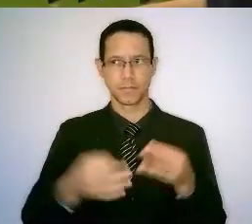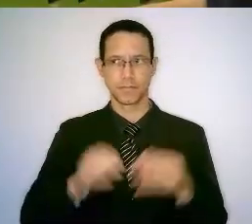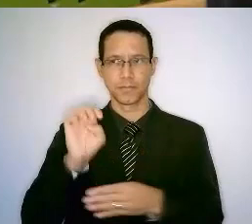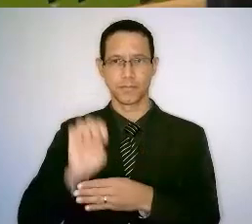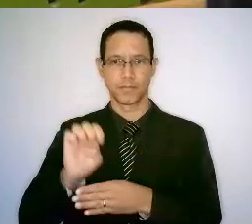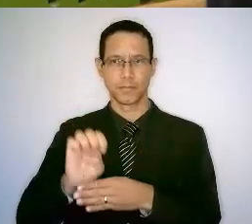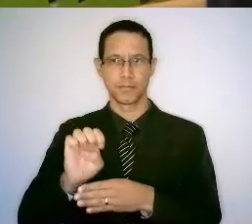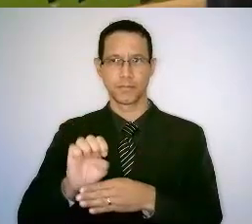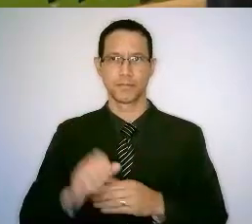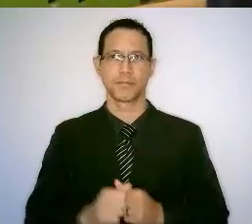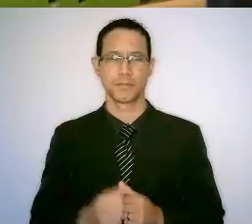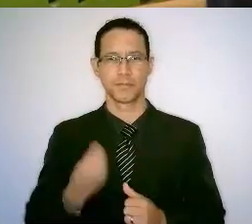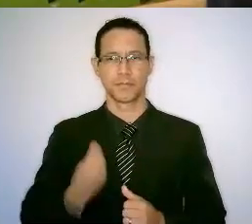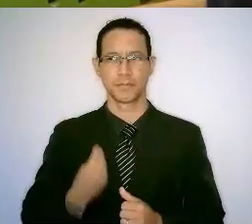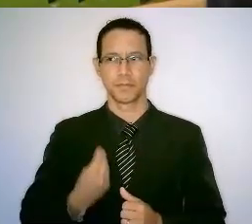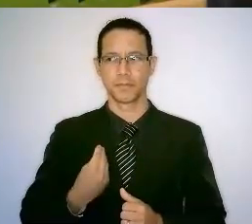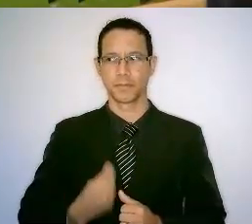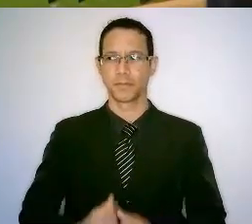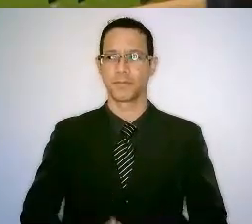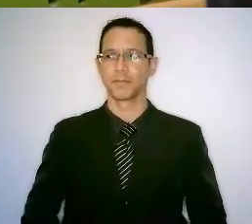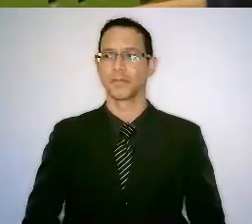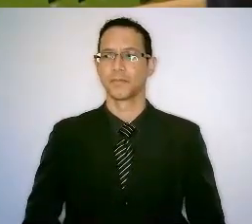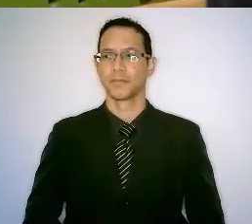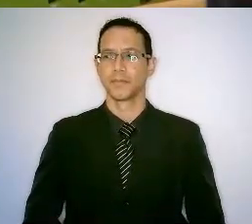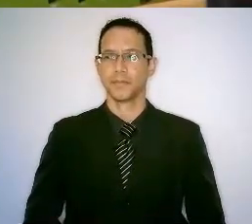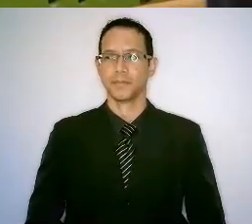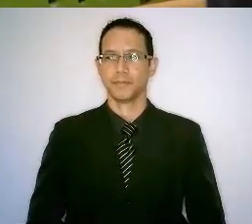já encontra-se presente.